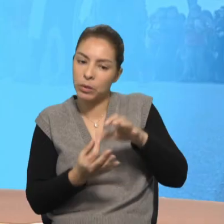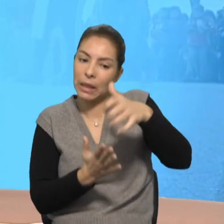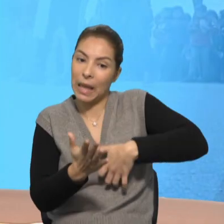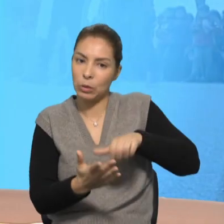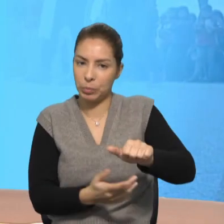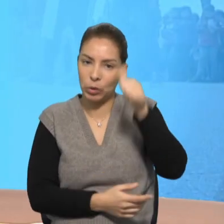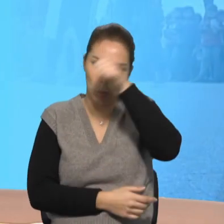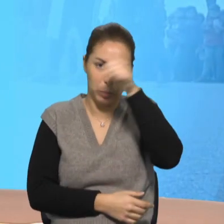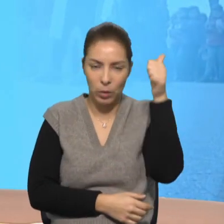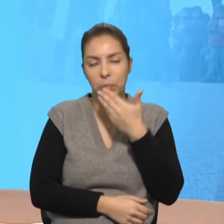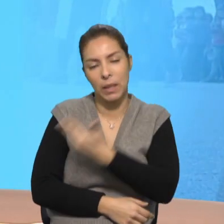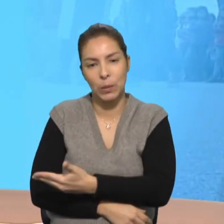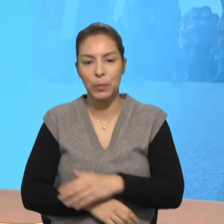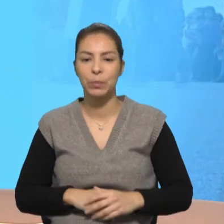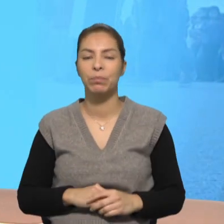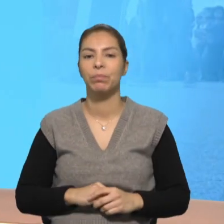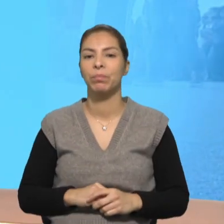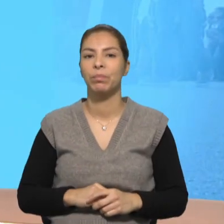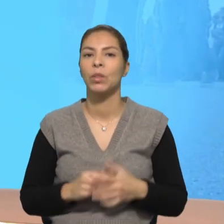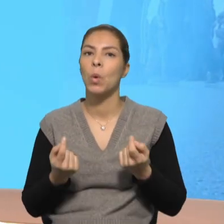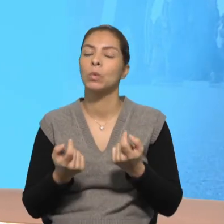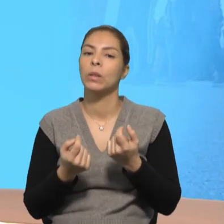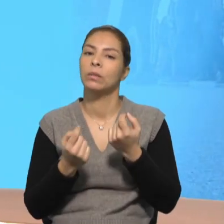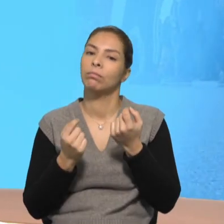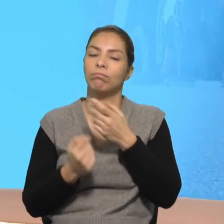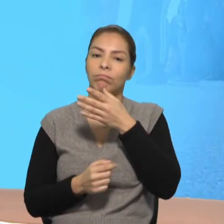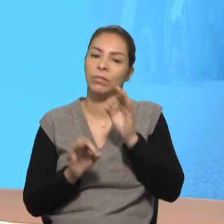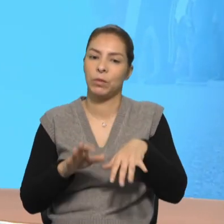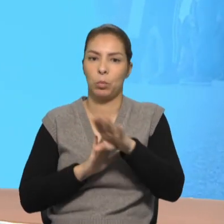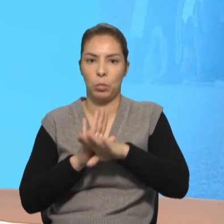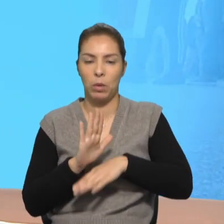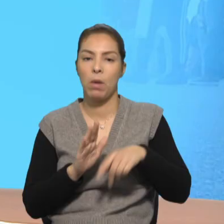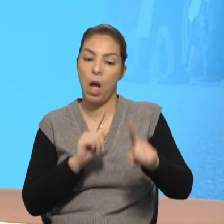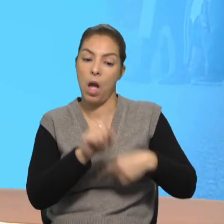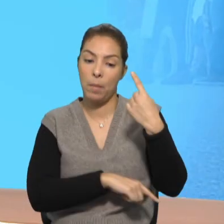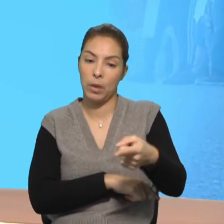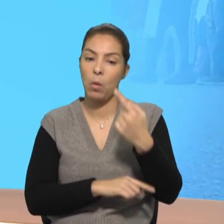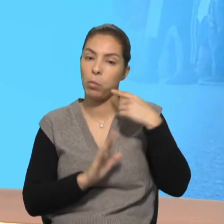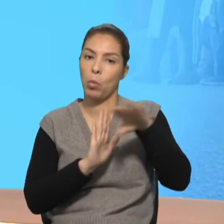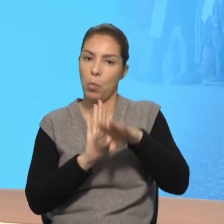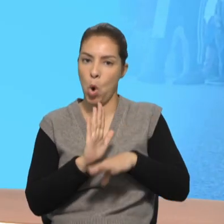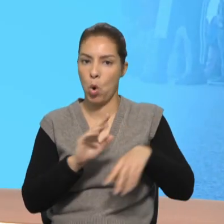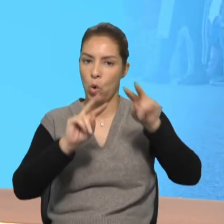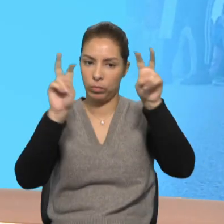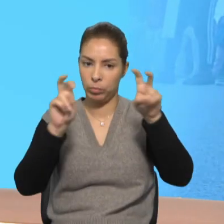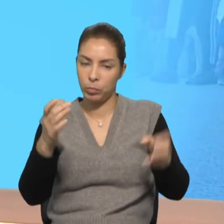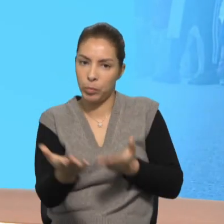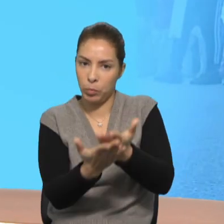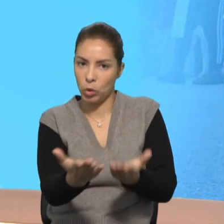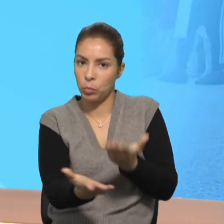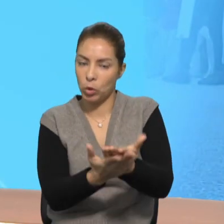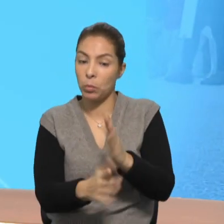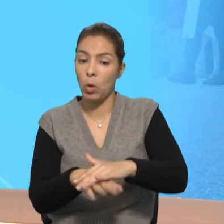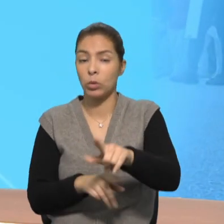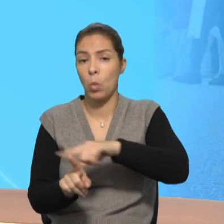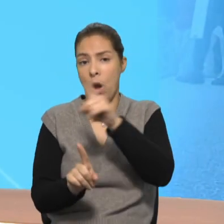Muito obrigado. E a terminar, recordo amanhã essa iniciativa que vamos propor ao longo deste ano, o ano do Jubileu, em que